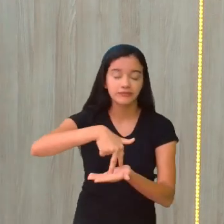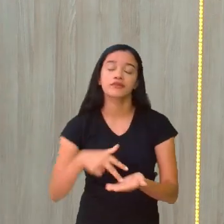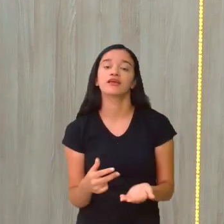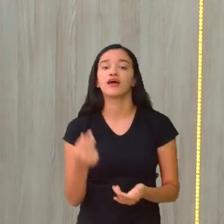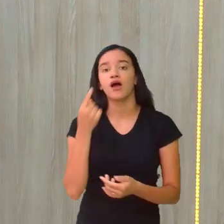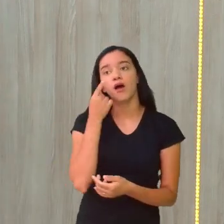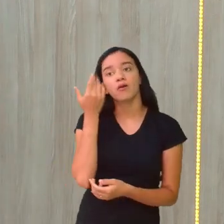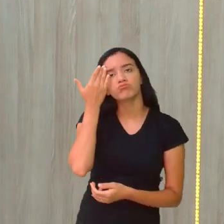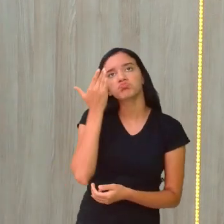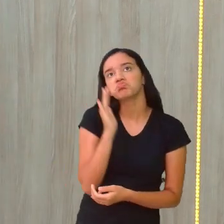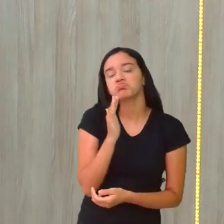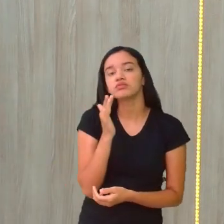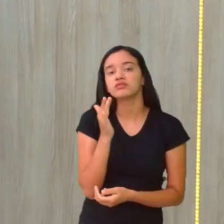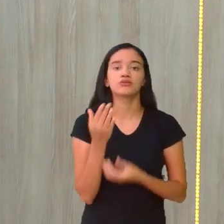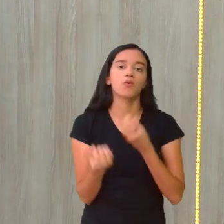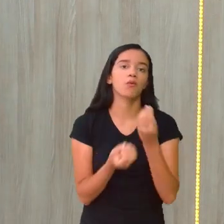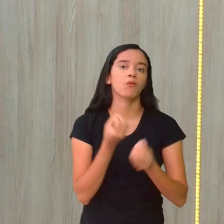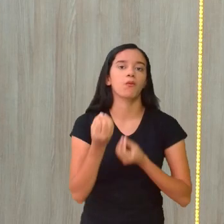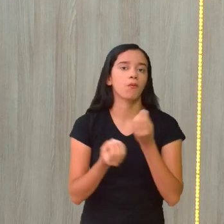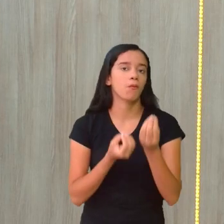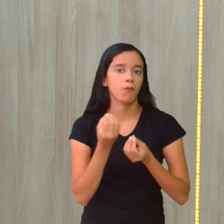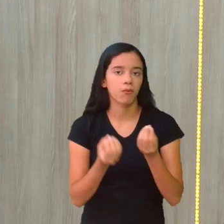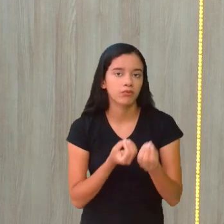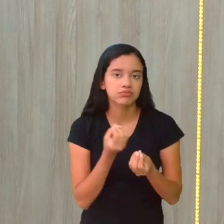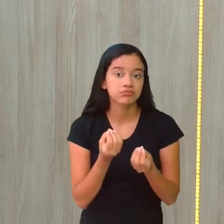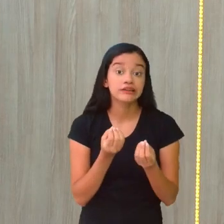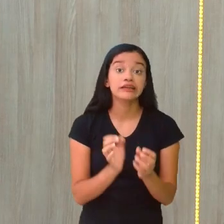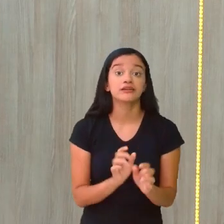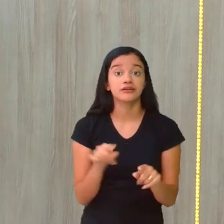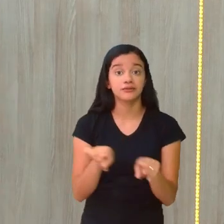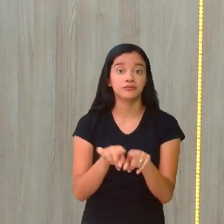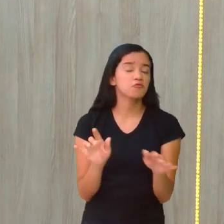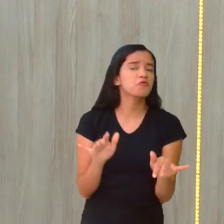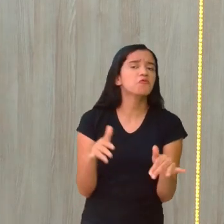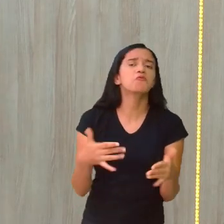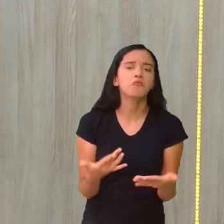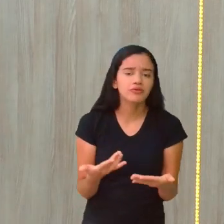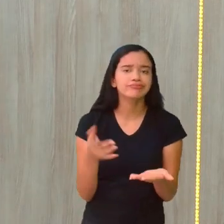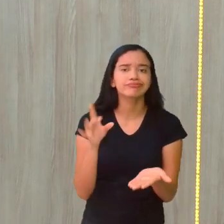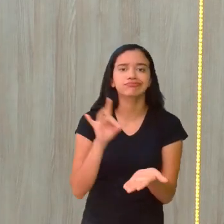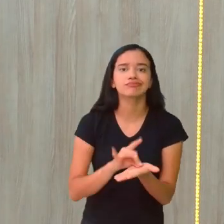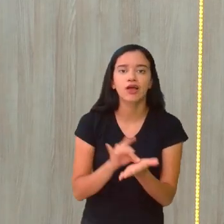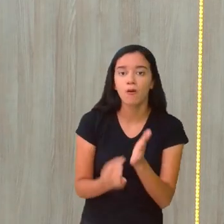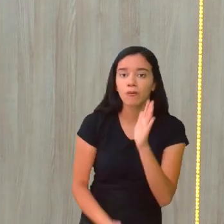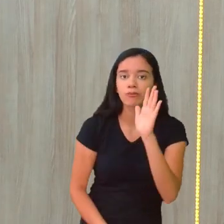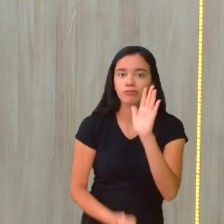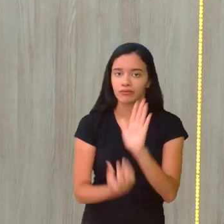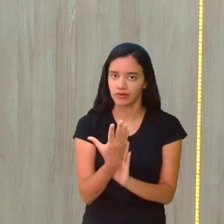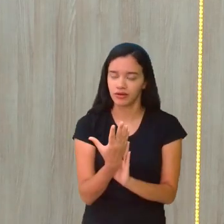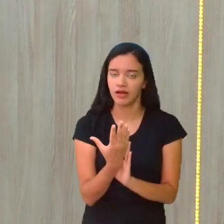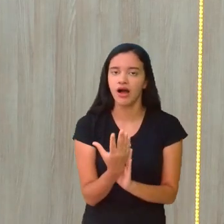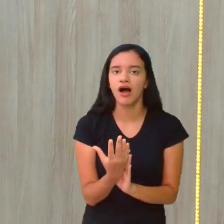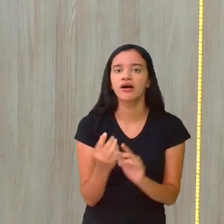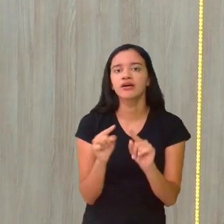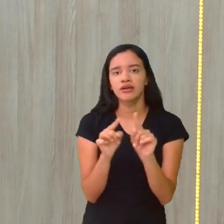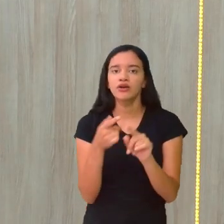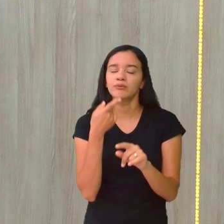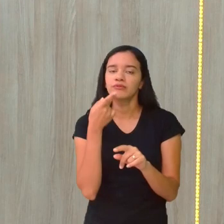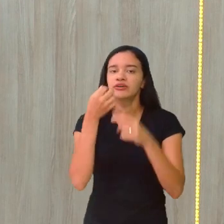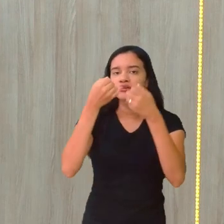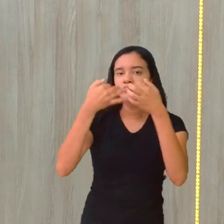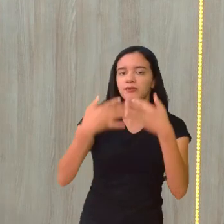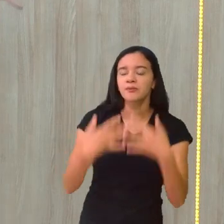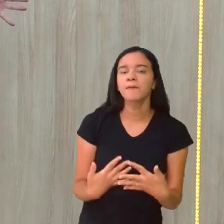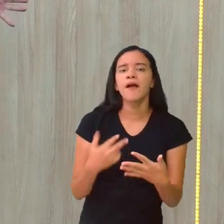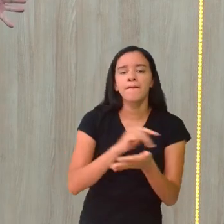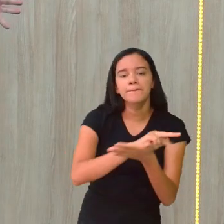não se sabe ao certo como e quando realmente se originou, né? Assim como eu já falei para vocês